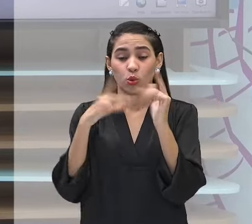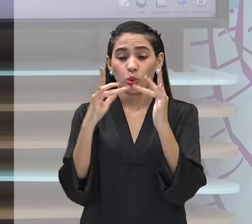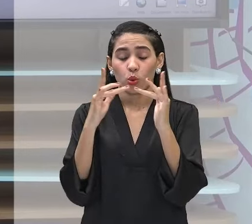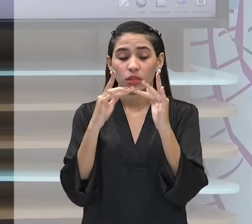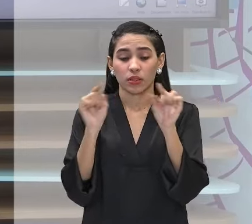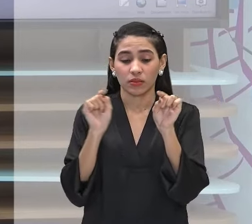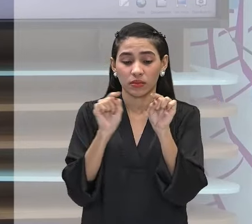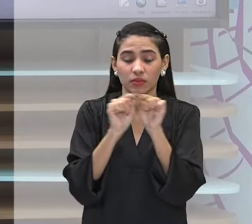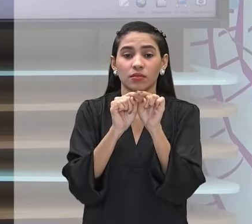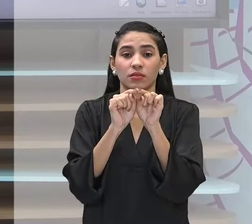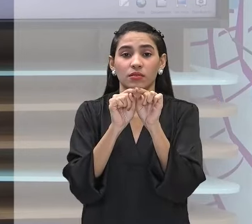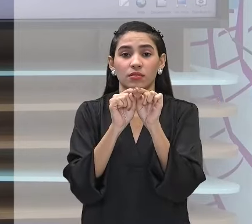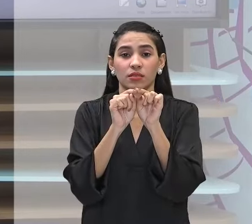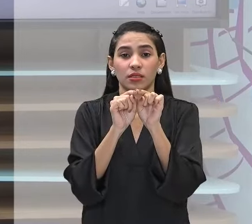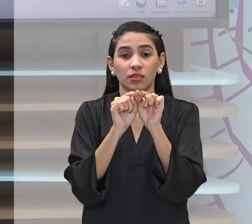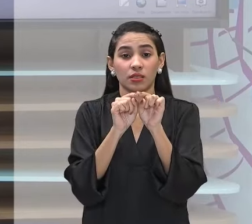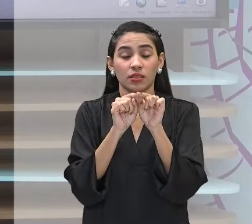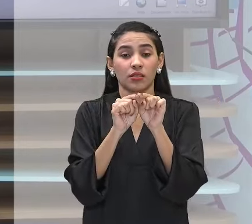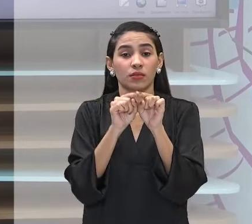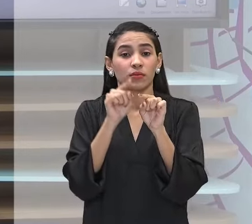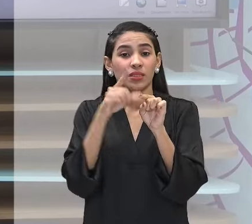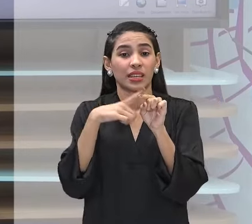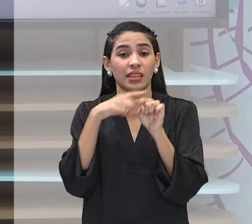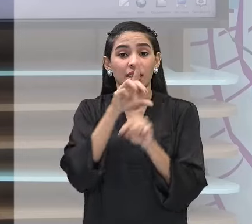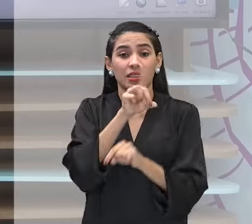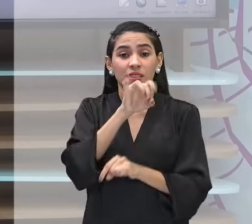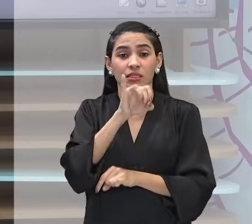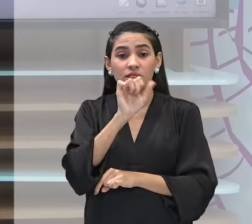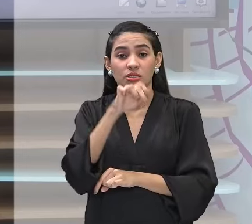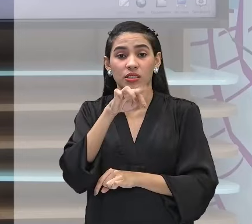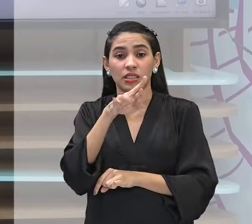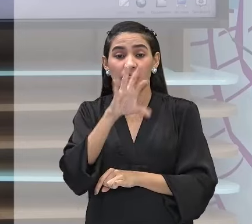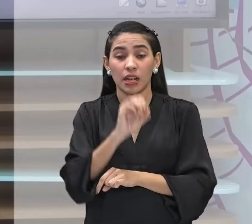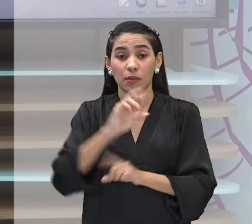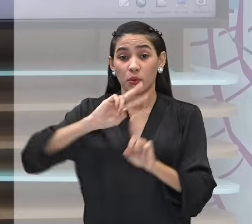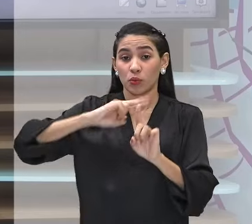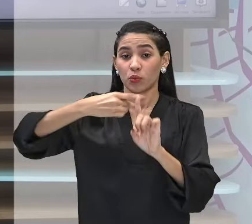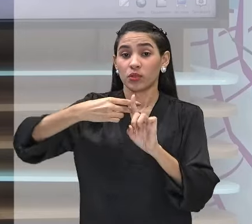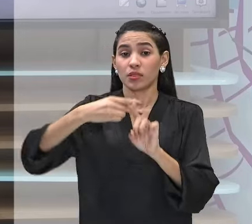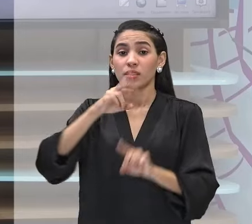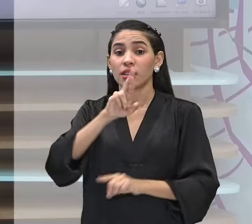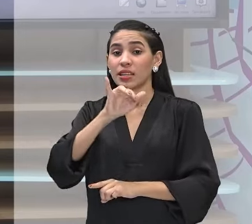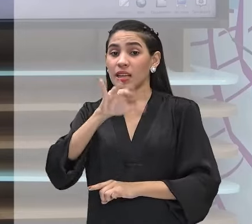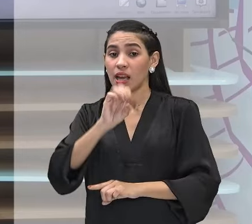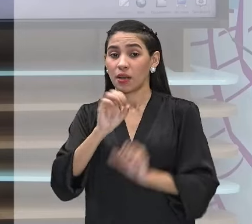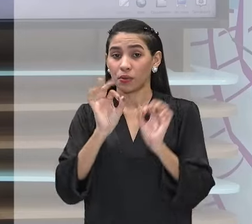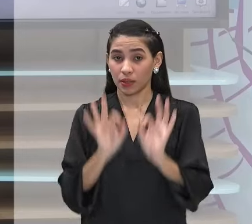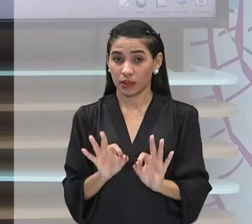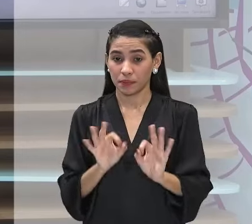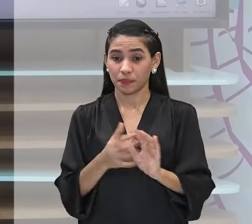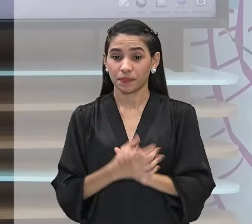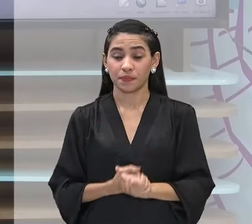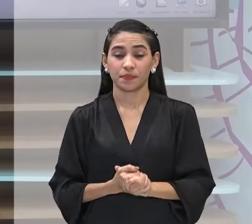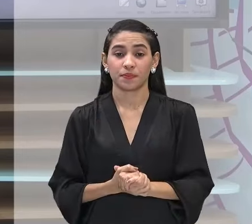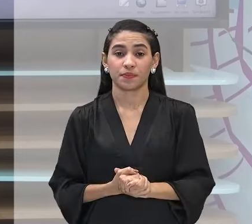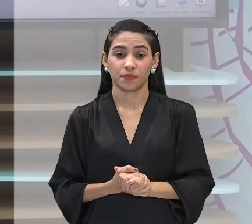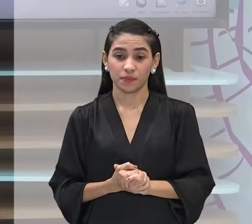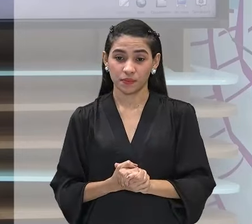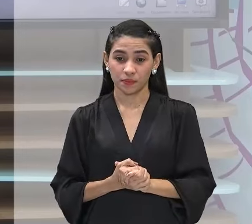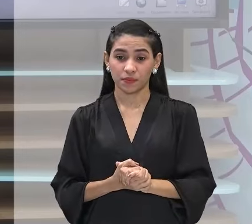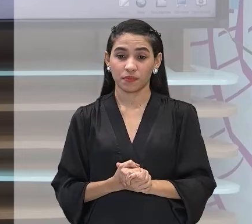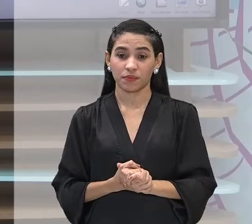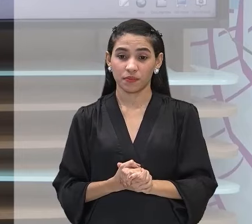quando você traça esse segmento Você tem o diâmetro então o diâmetro é duas vezes o raio certo nós temos